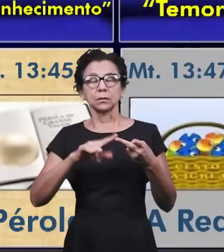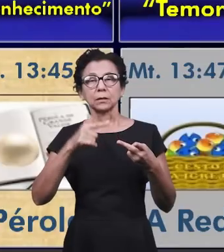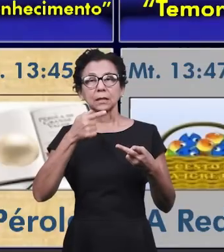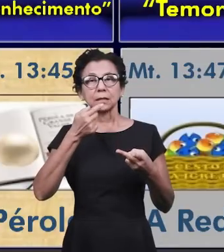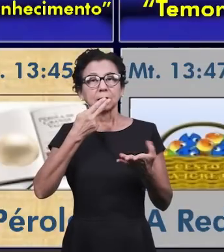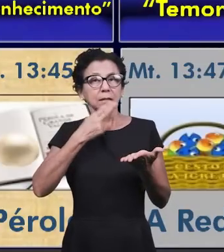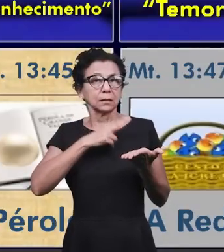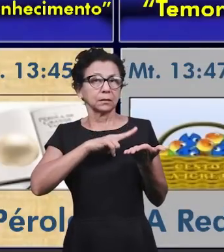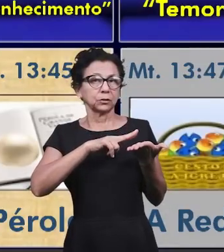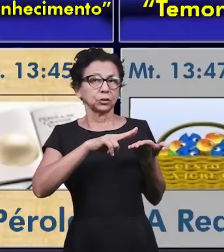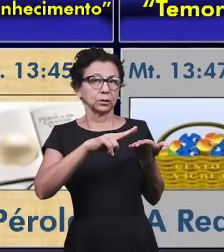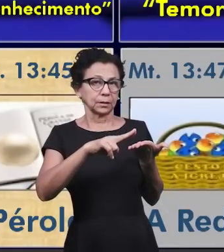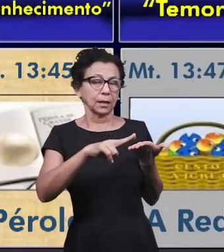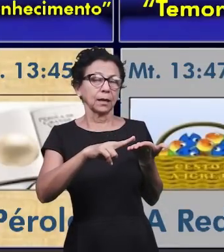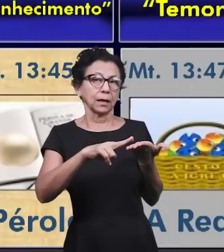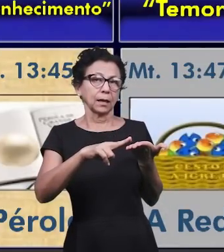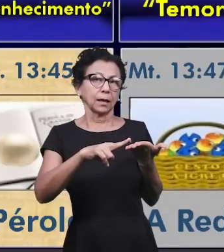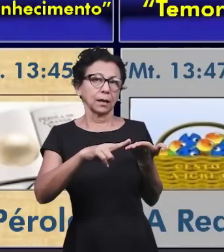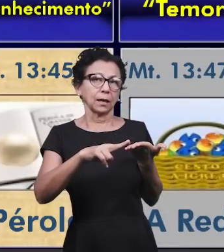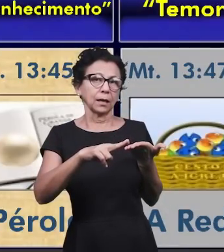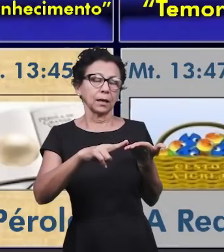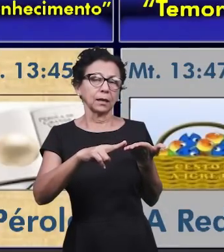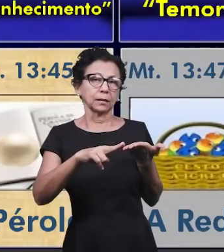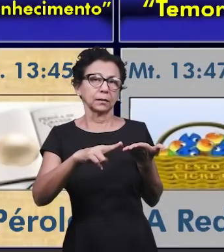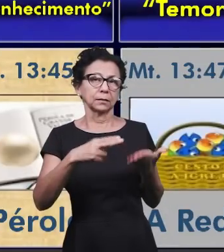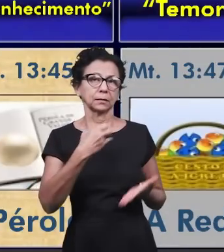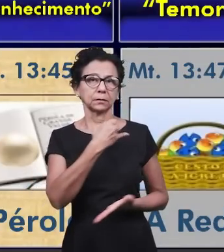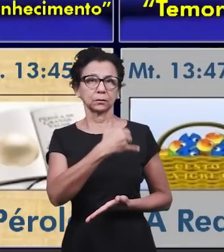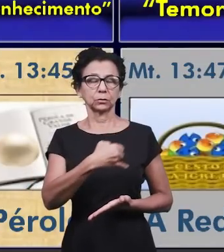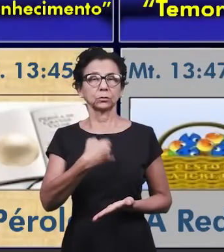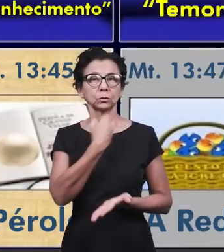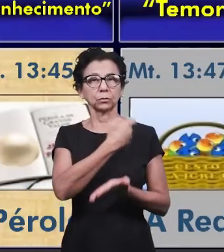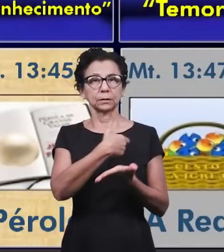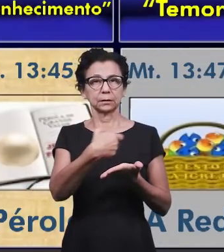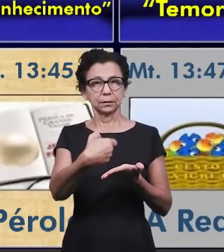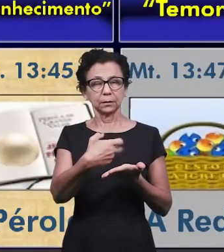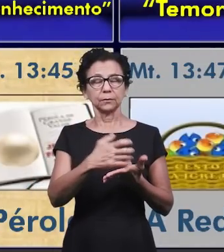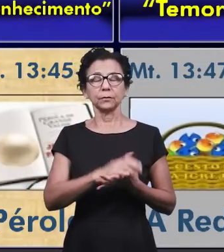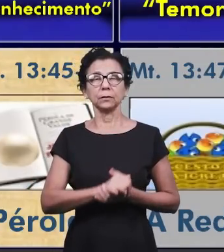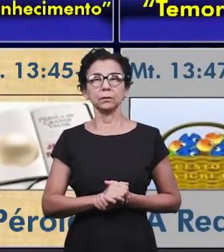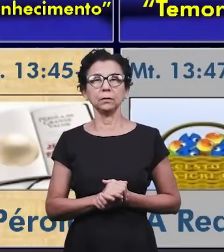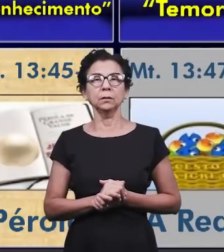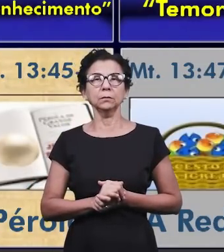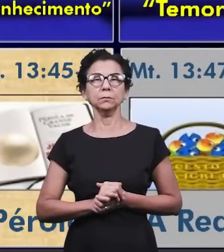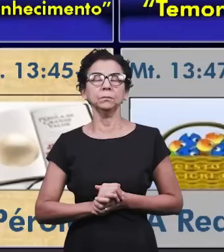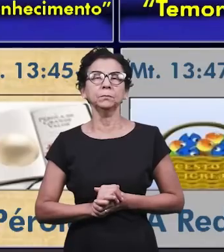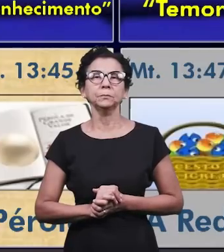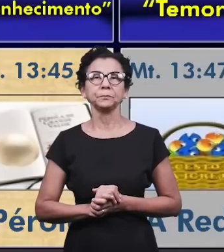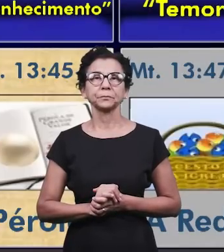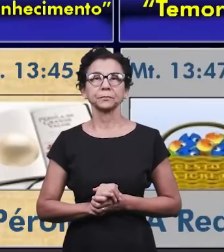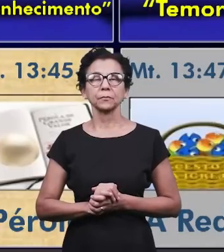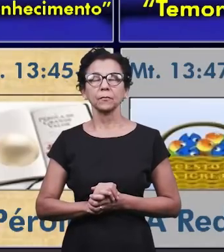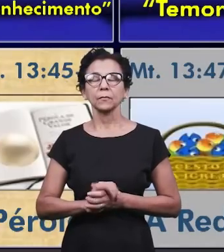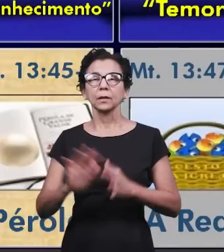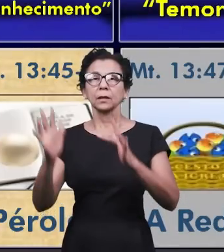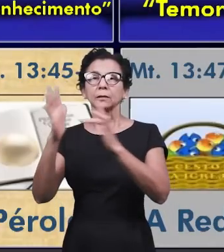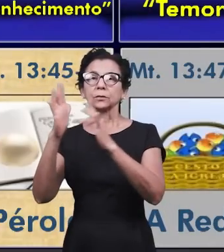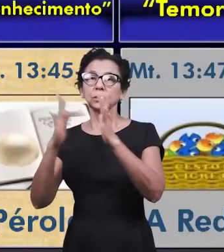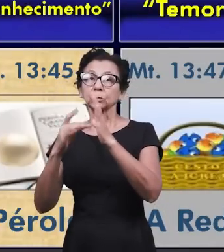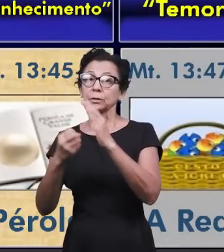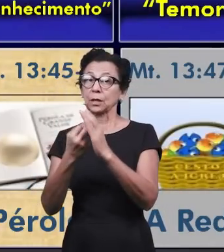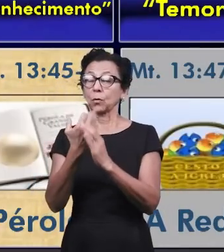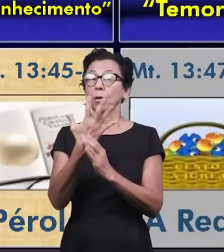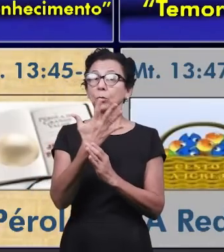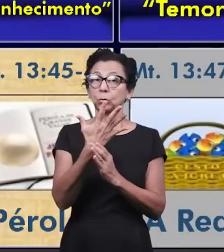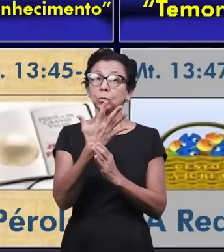Santo, as 7 cartas que o apóstolo João escreve no livro de Apocalipse, cujo autor é o